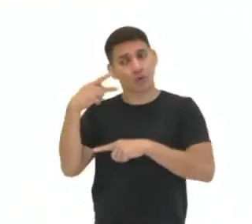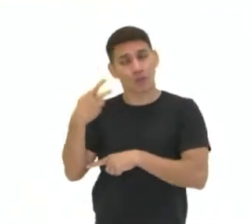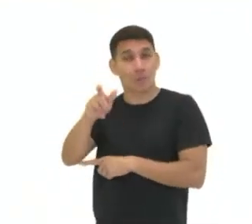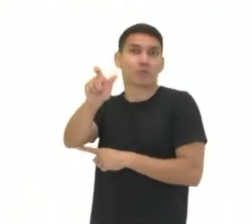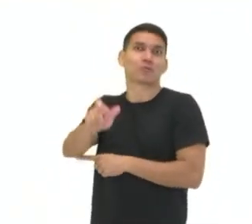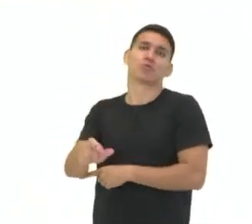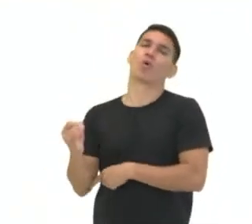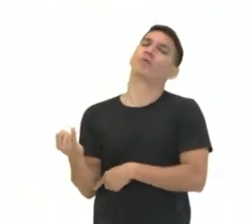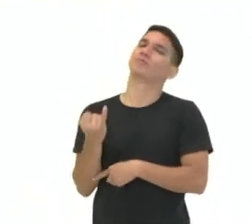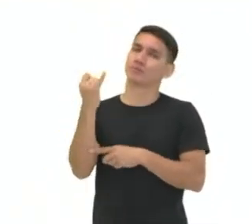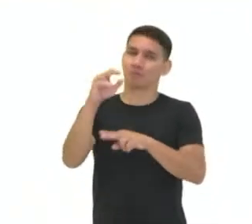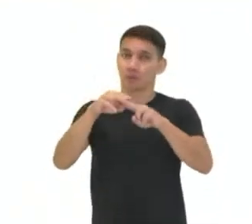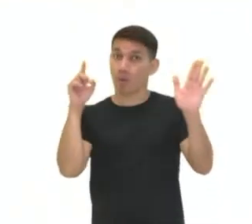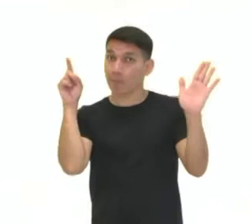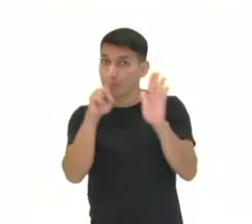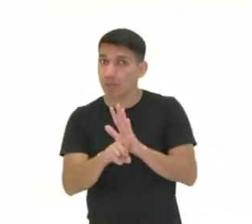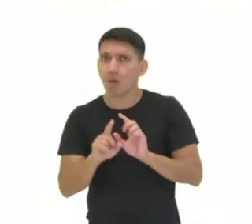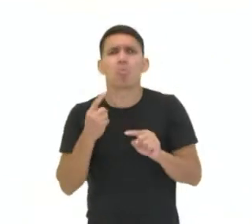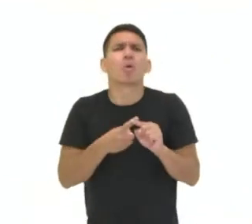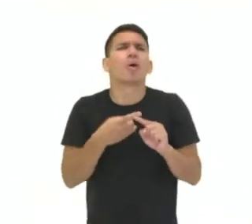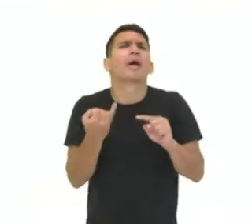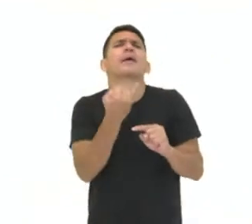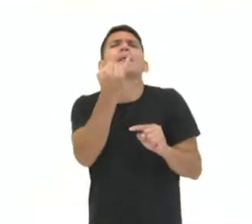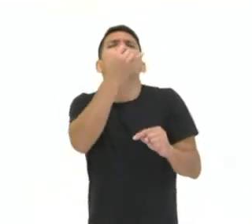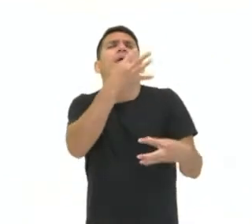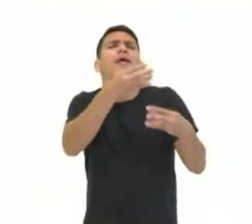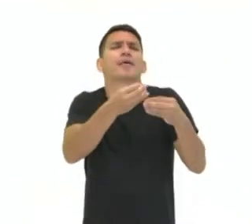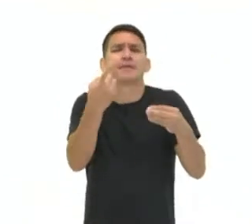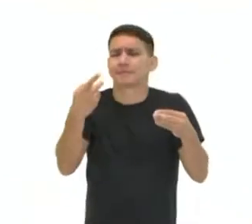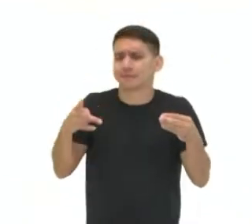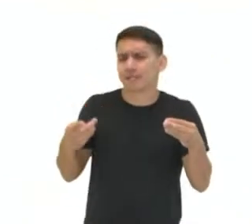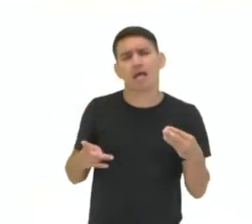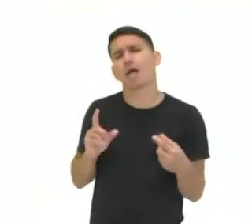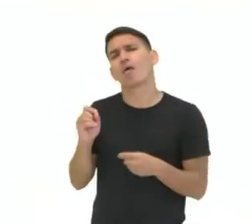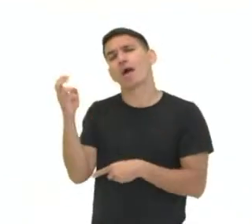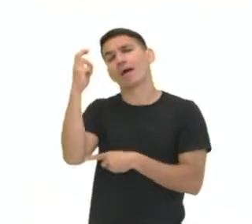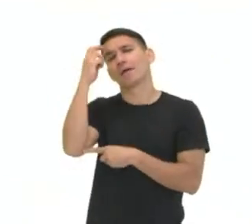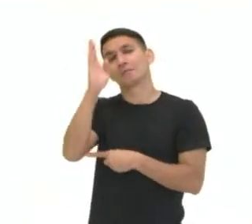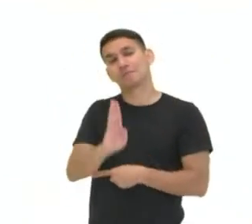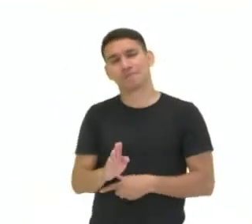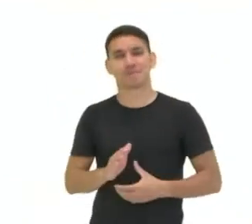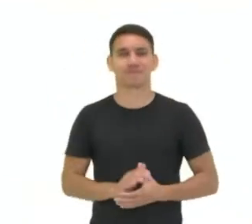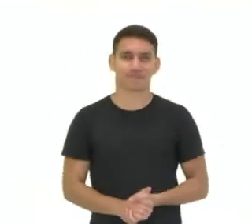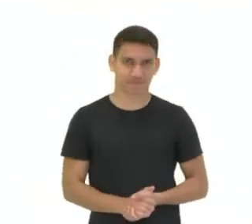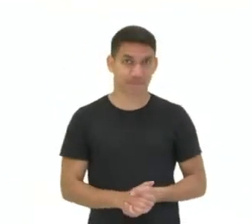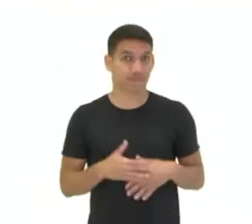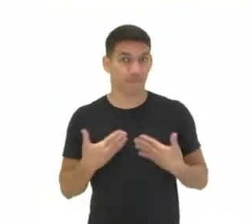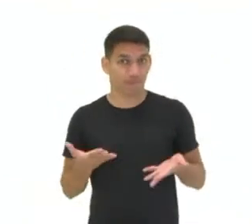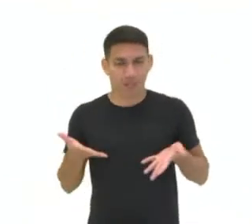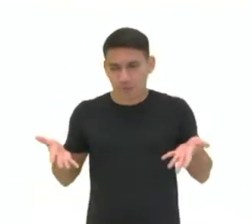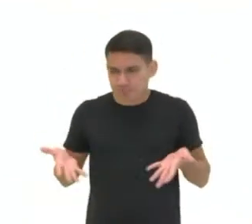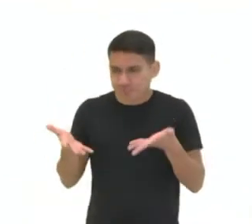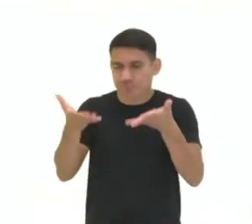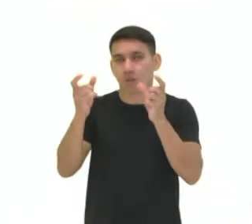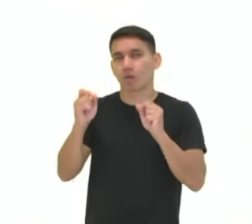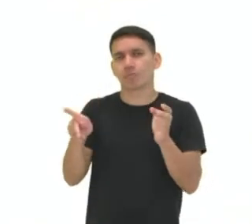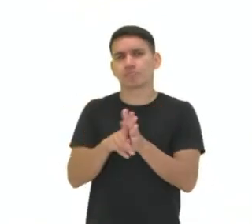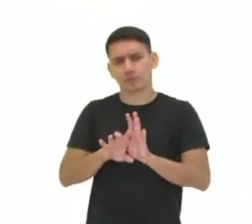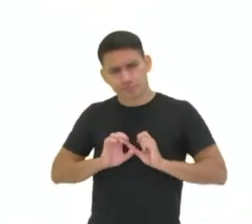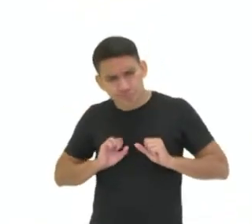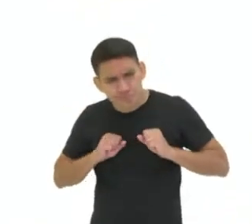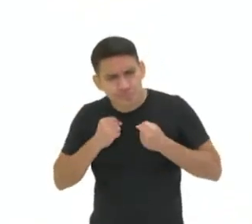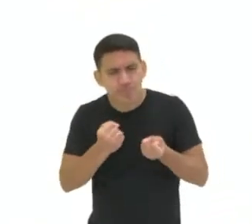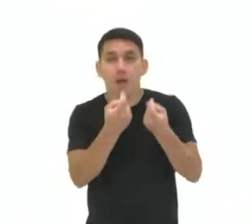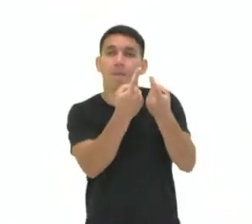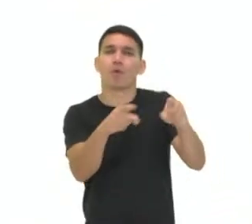Então, eu perguntei sobre a relevância, né, dele em relação à cultura brasileira. Então, foi dedicado à música, né,